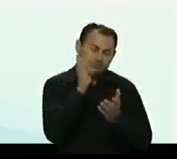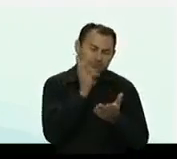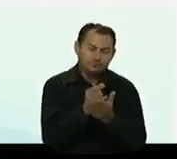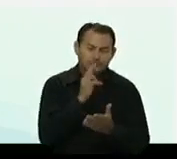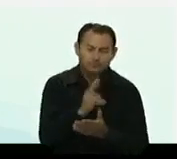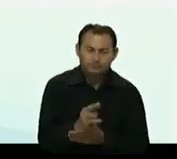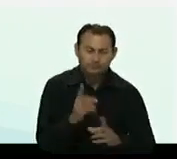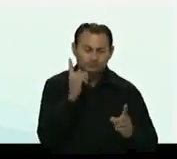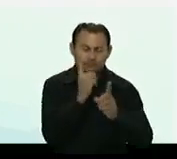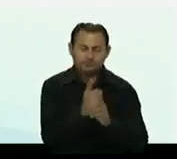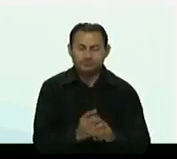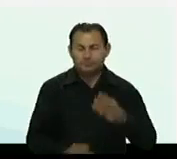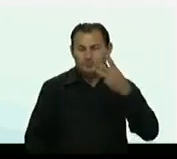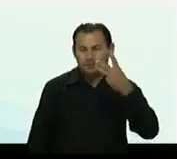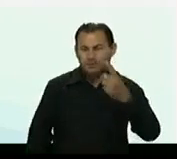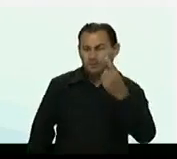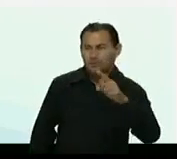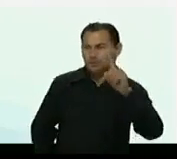resposta encontrada,